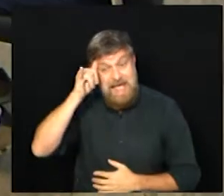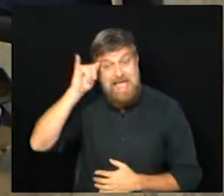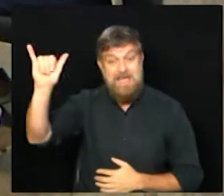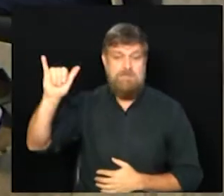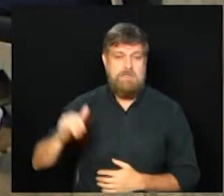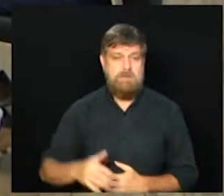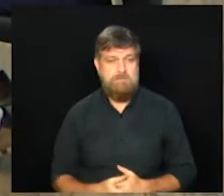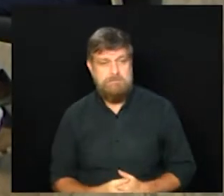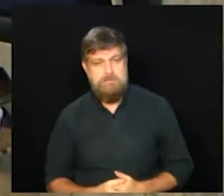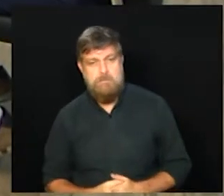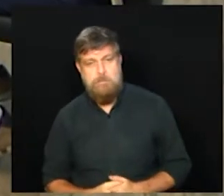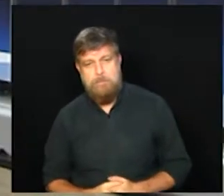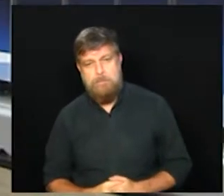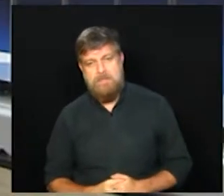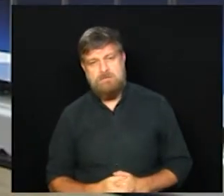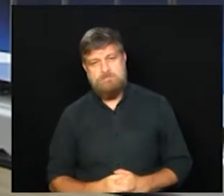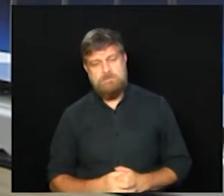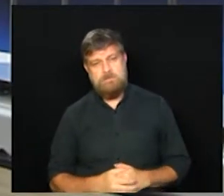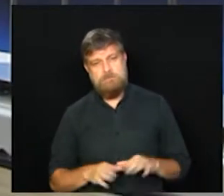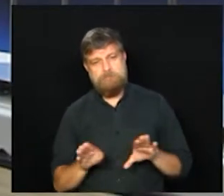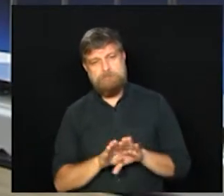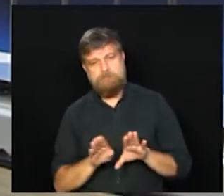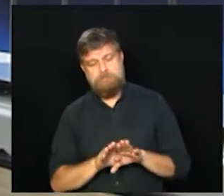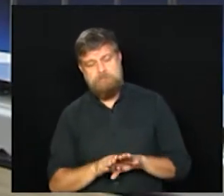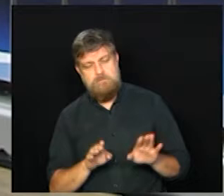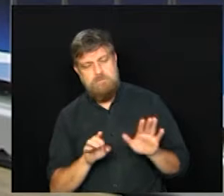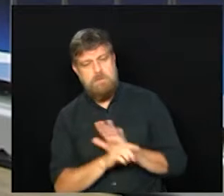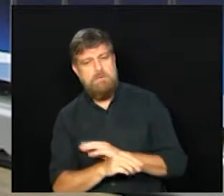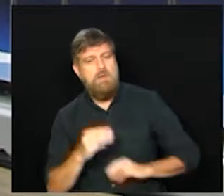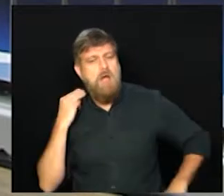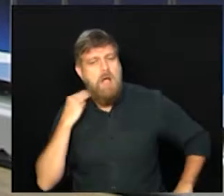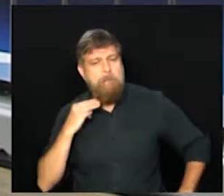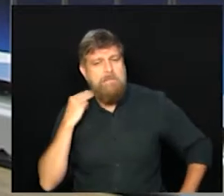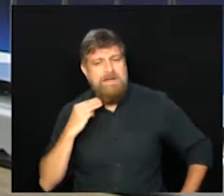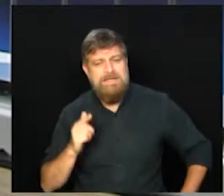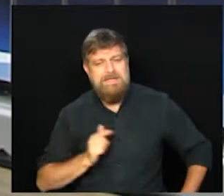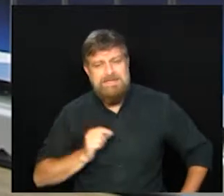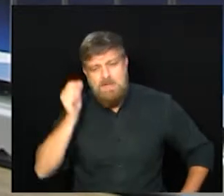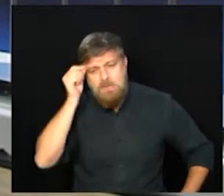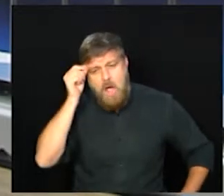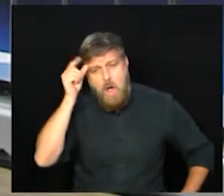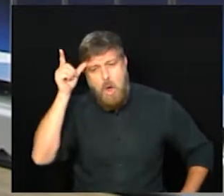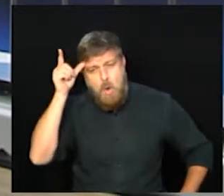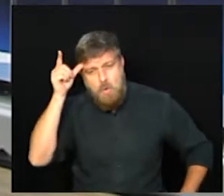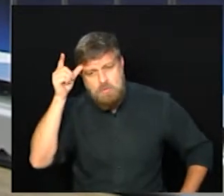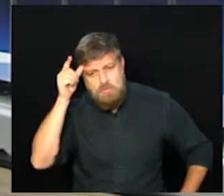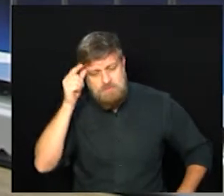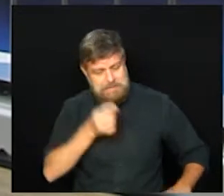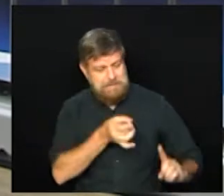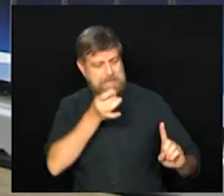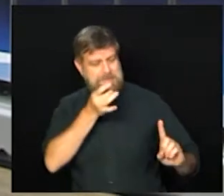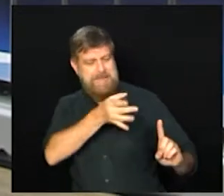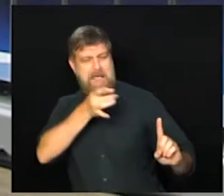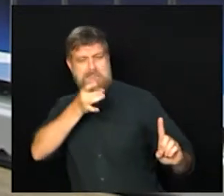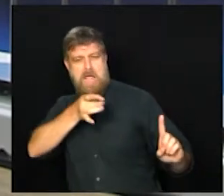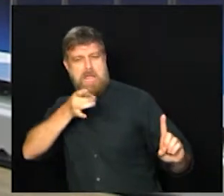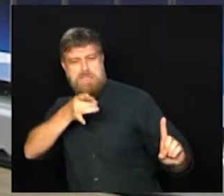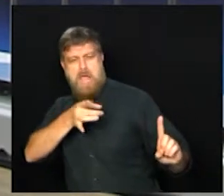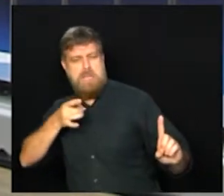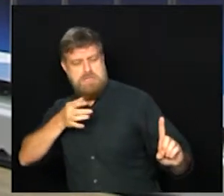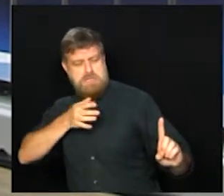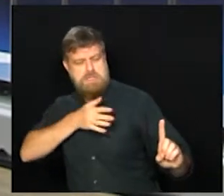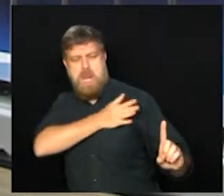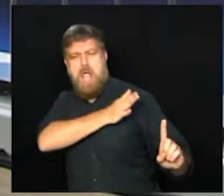Por falar em escuta, Mariana Conte, há uma cultura da violência e discriminação? Os abusos contra a